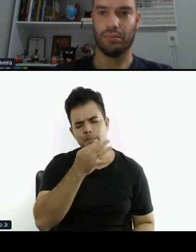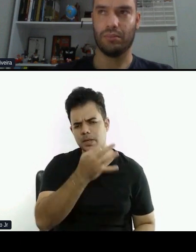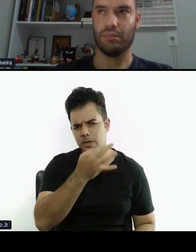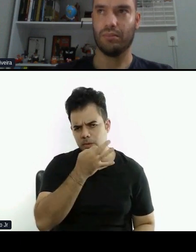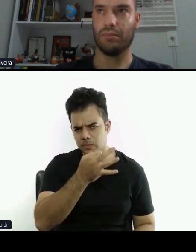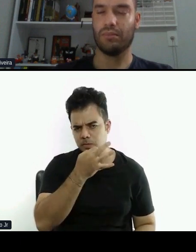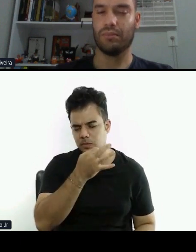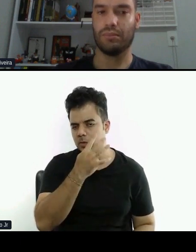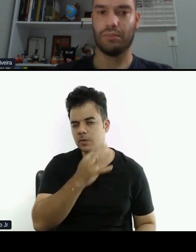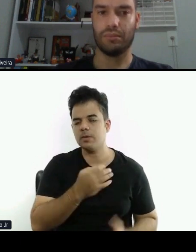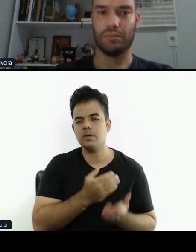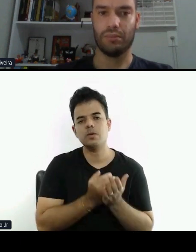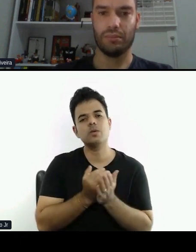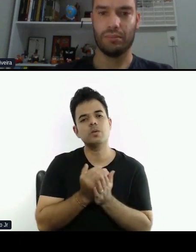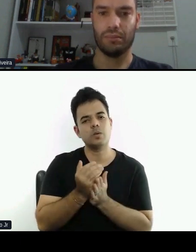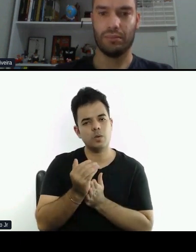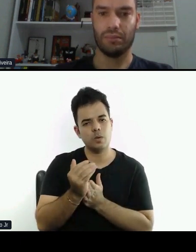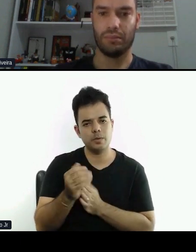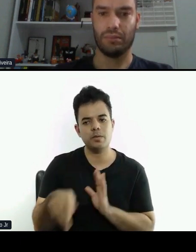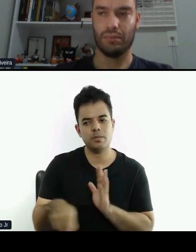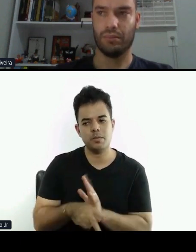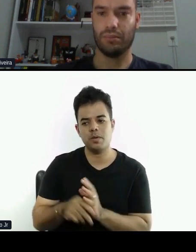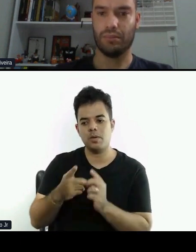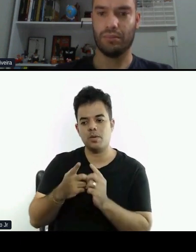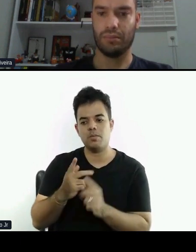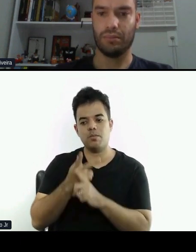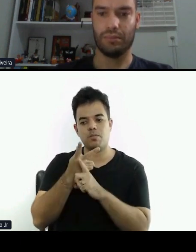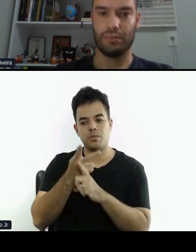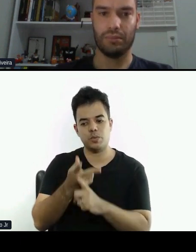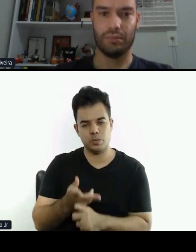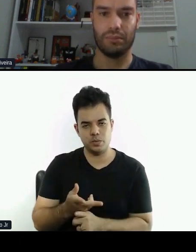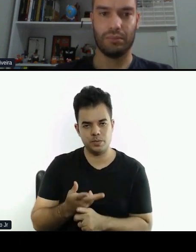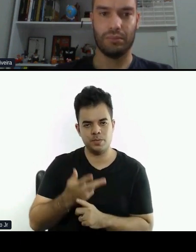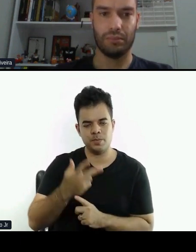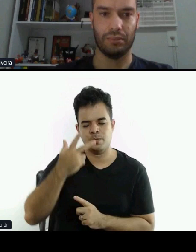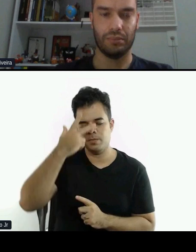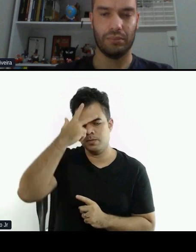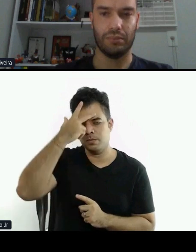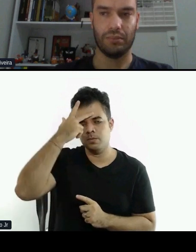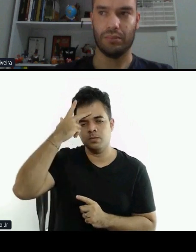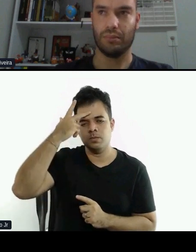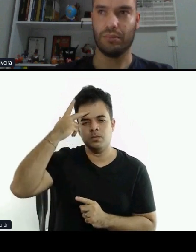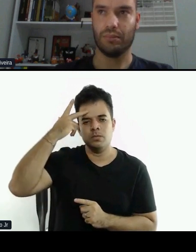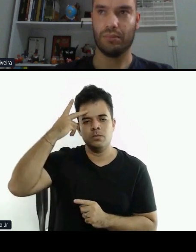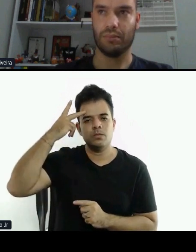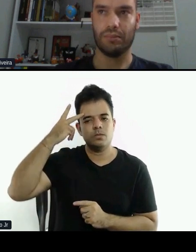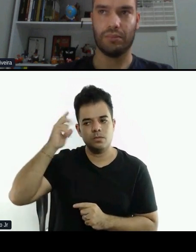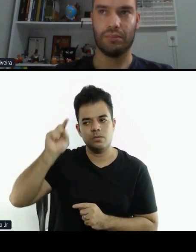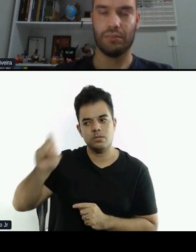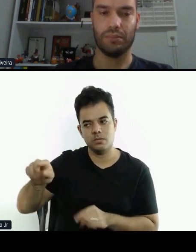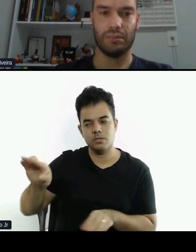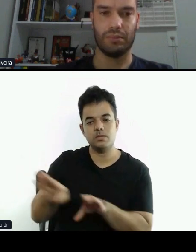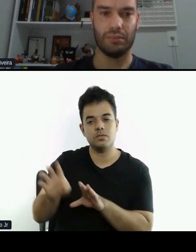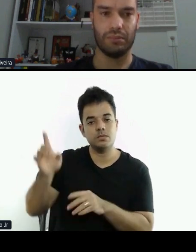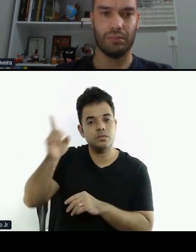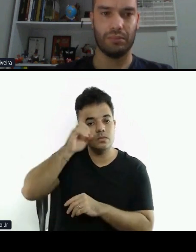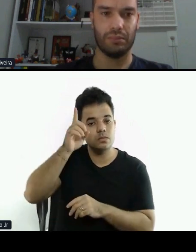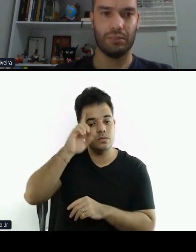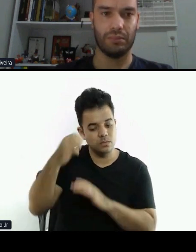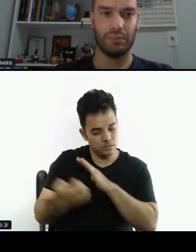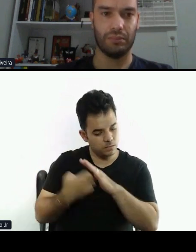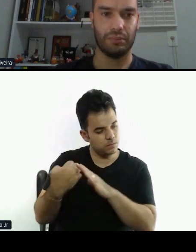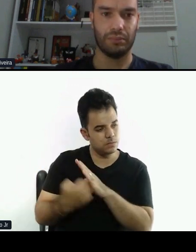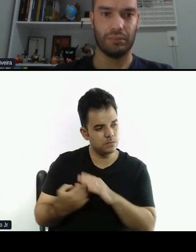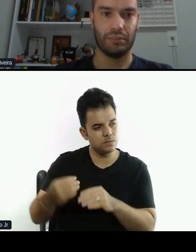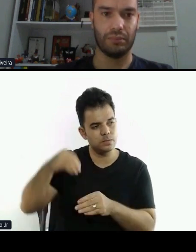lá na busca da pessoa e no dia a dia dela, né, na empresa, com as condições adequadas